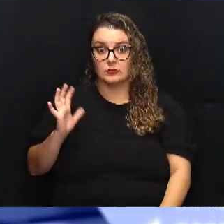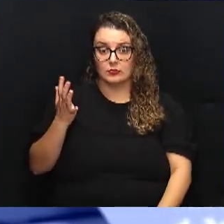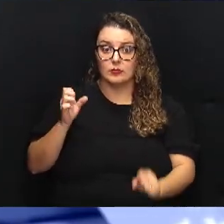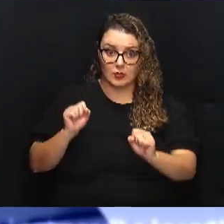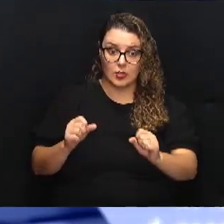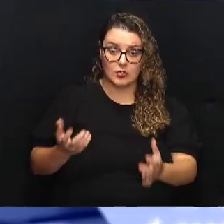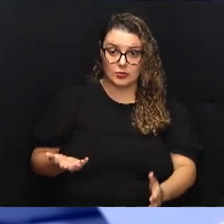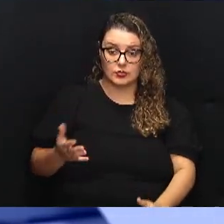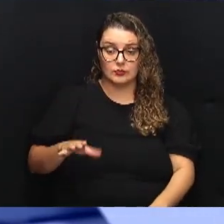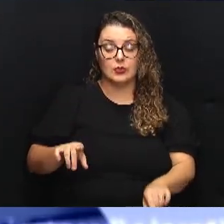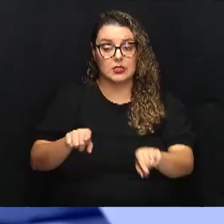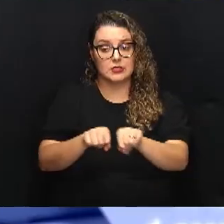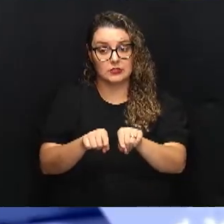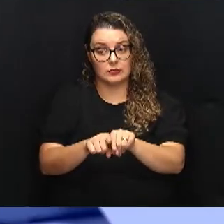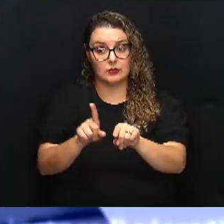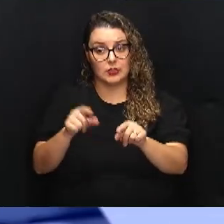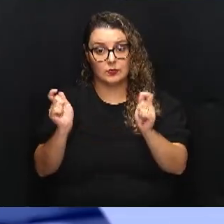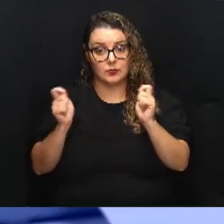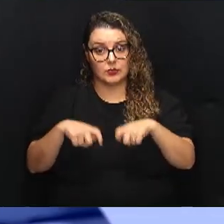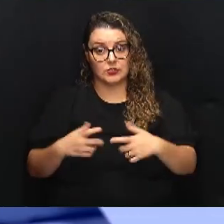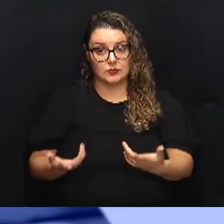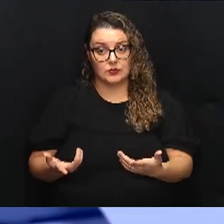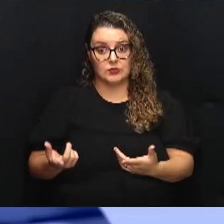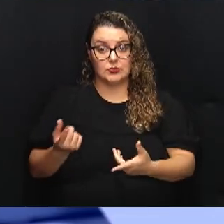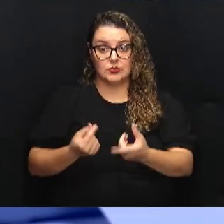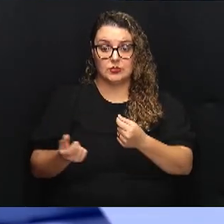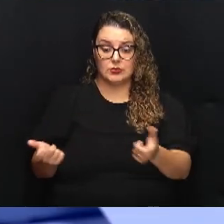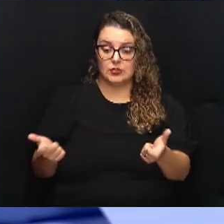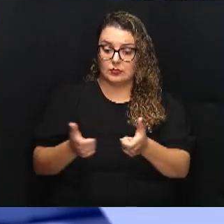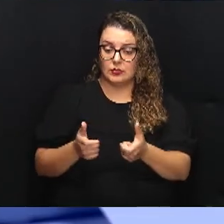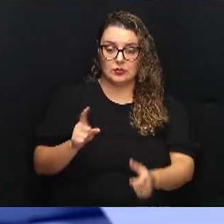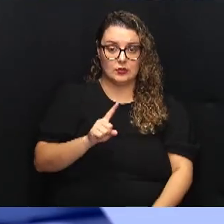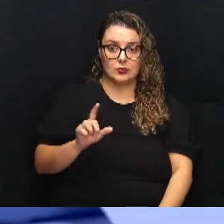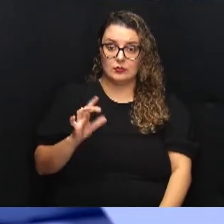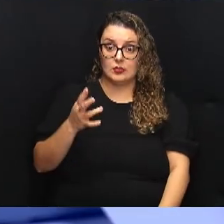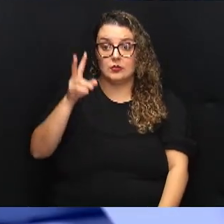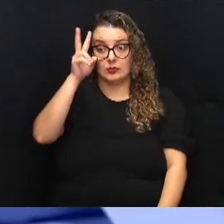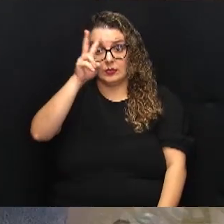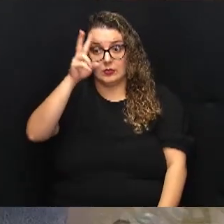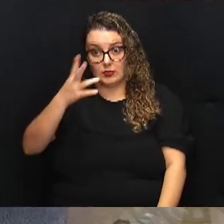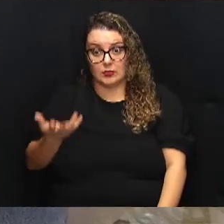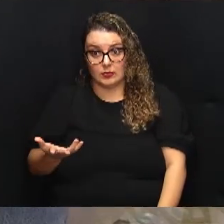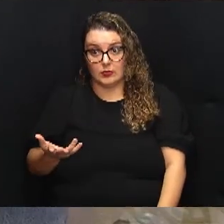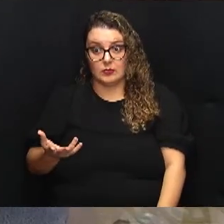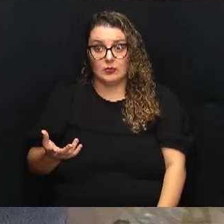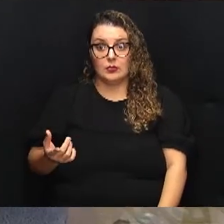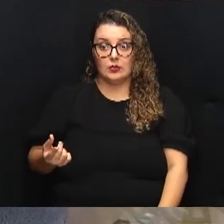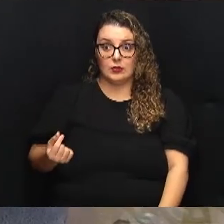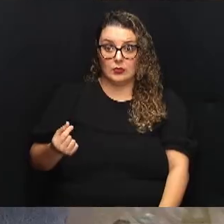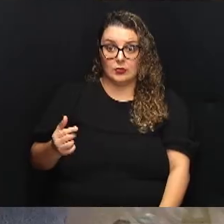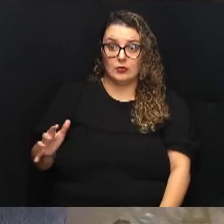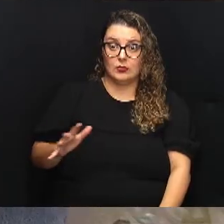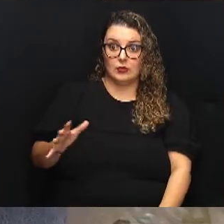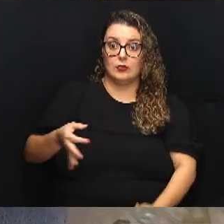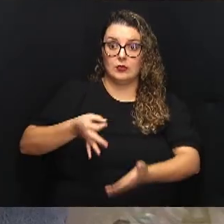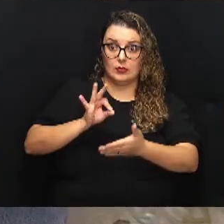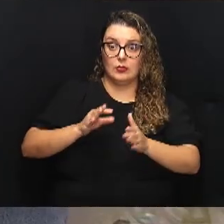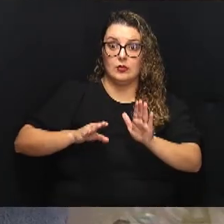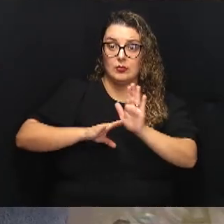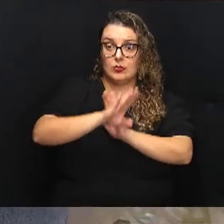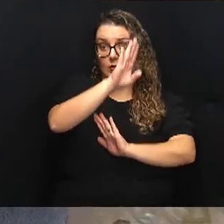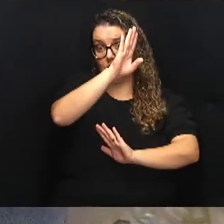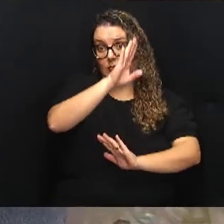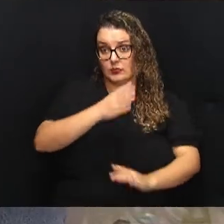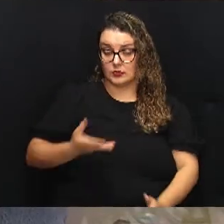mas também é possível que essa redução não aconteça. E vamos lembrar que o preço do café disparou, foi lá para